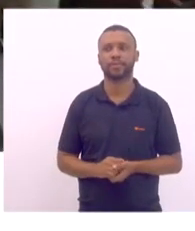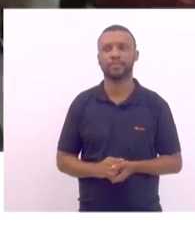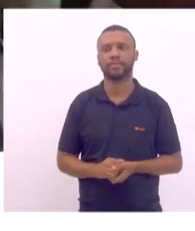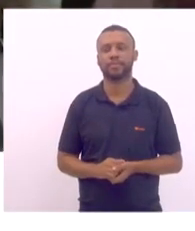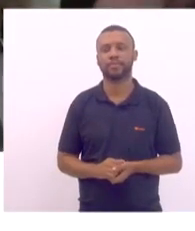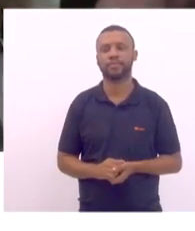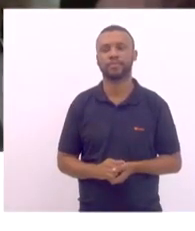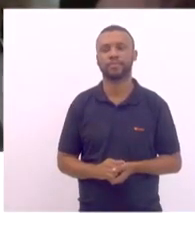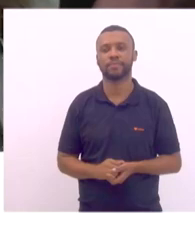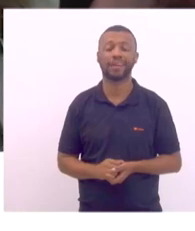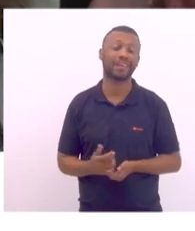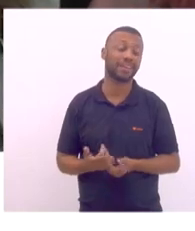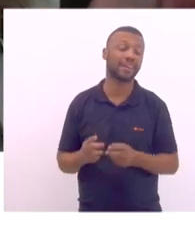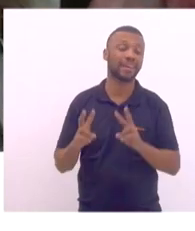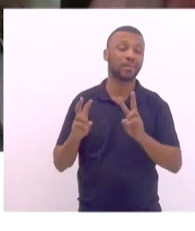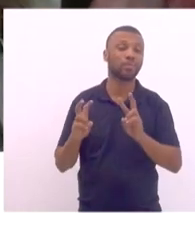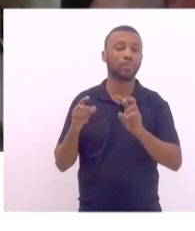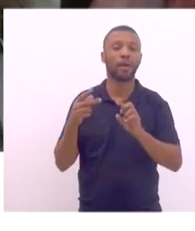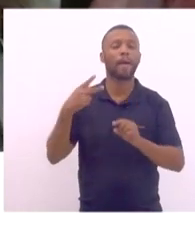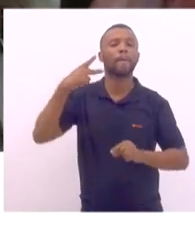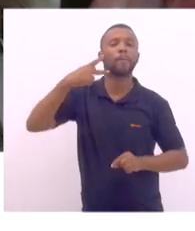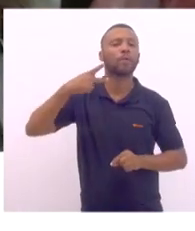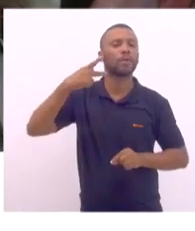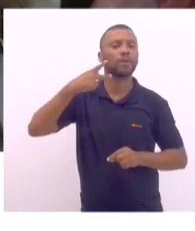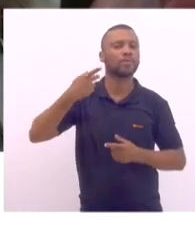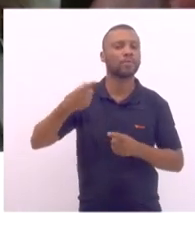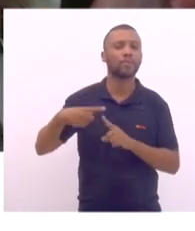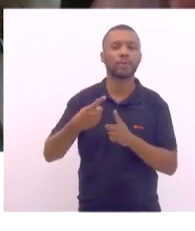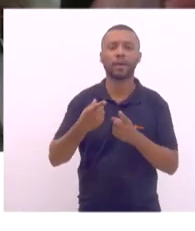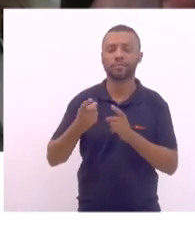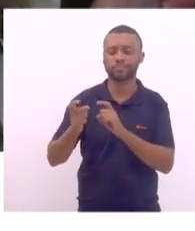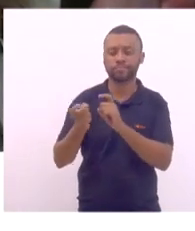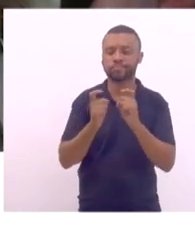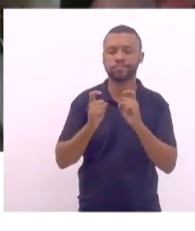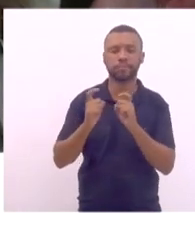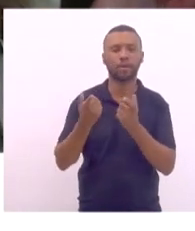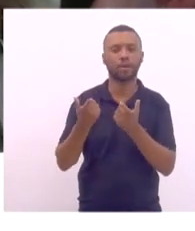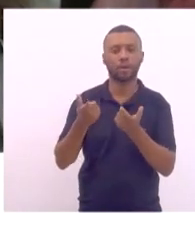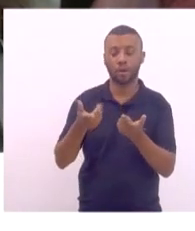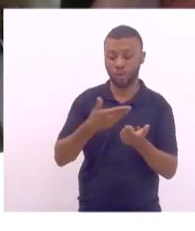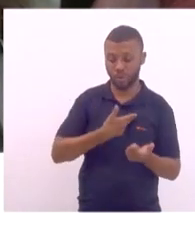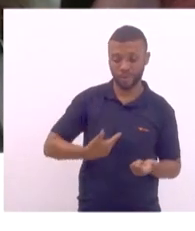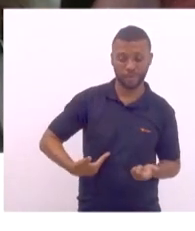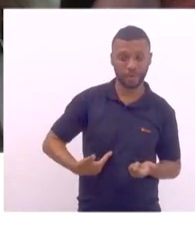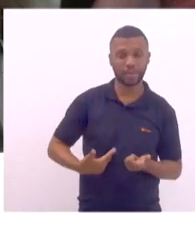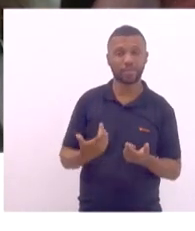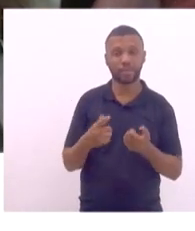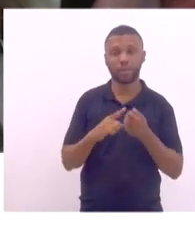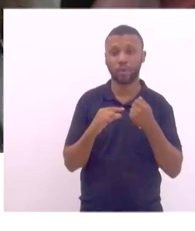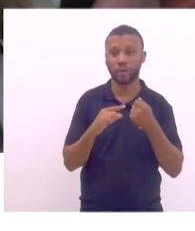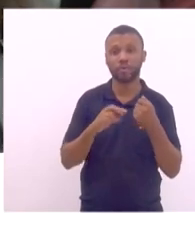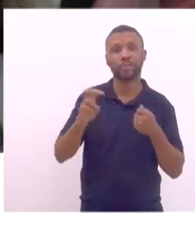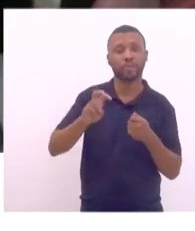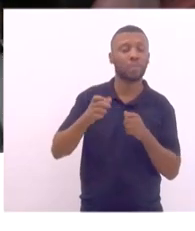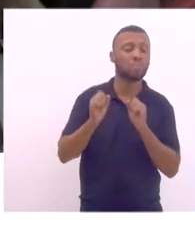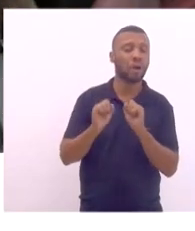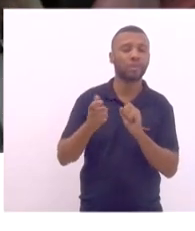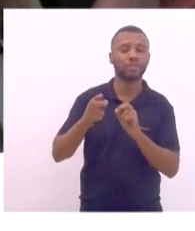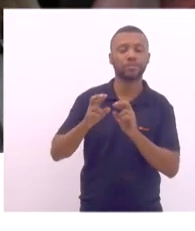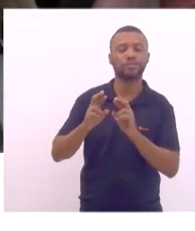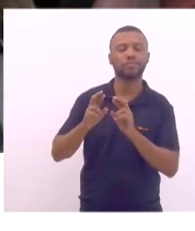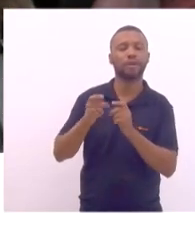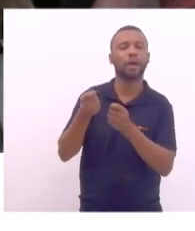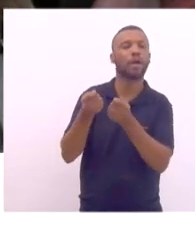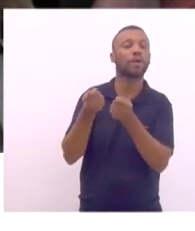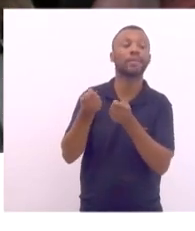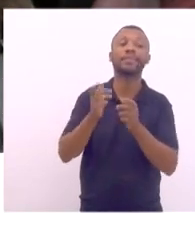Aí é a questão política, né? Porque o Poder Executivo também está lá no artigo 5º, pode regulamentar a lei. Não, mas